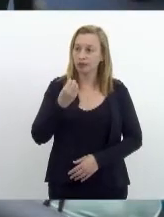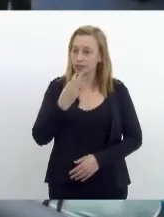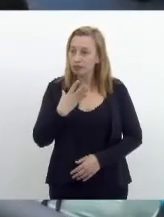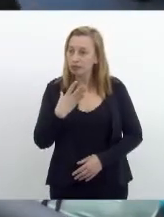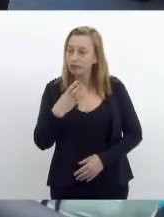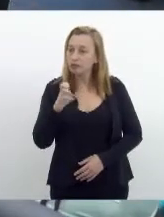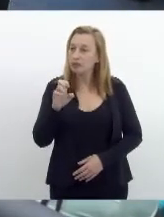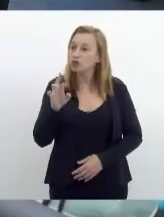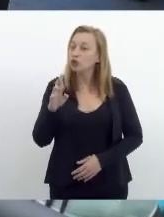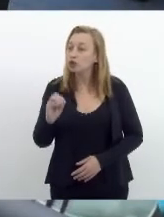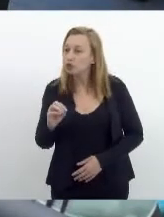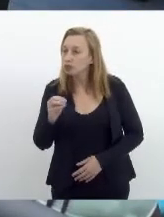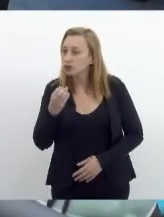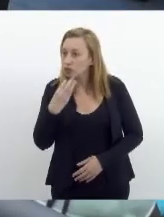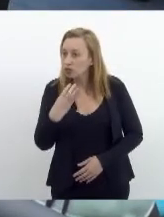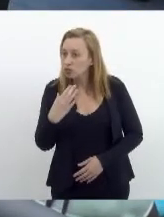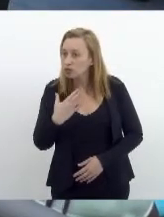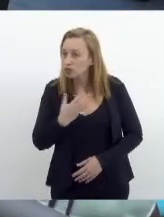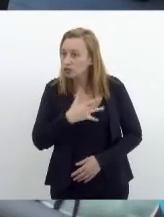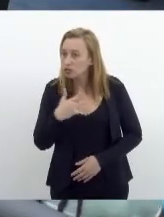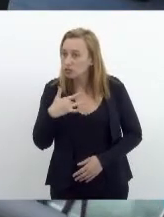Tá melhor, Eurico Júnior?